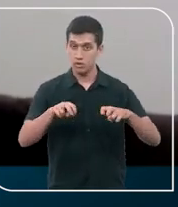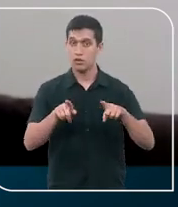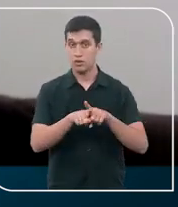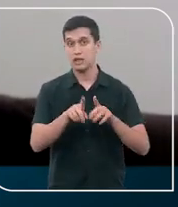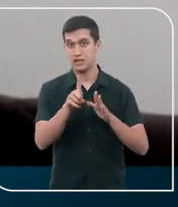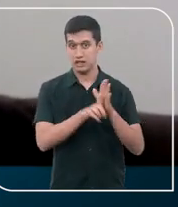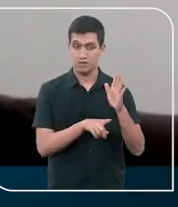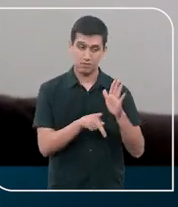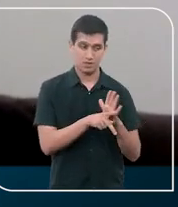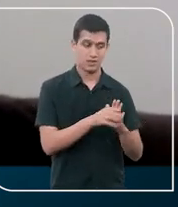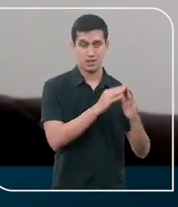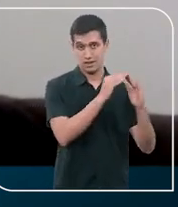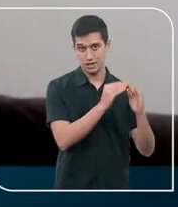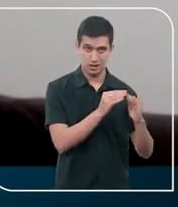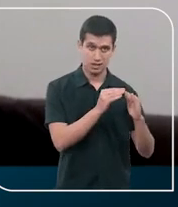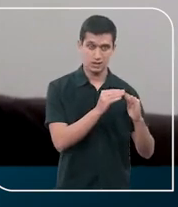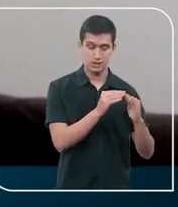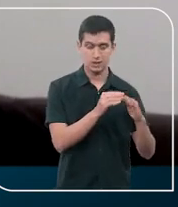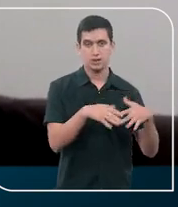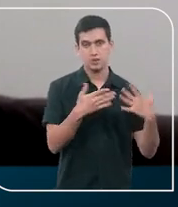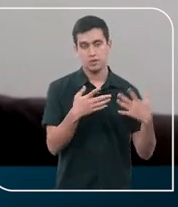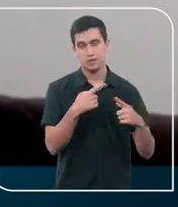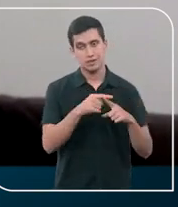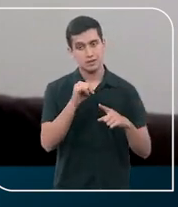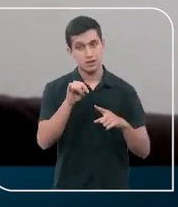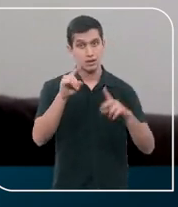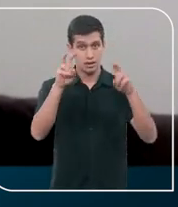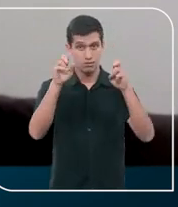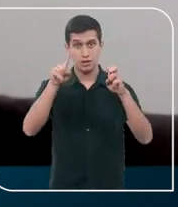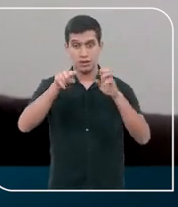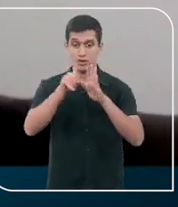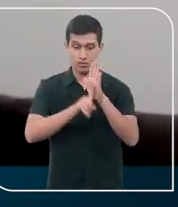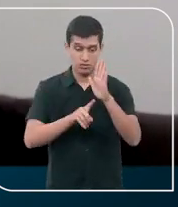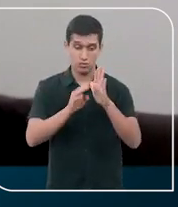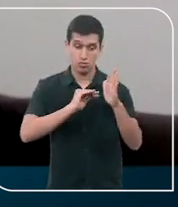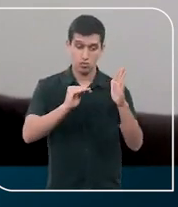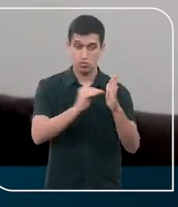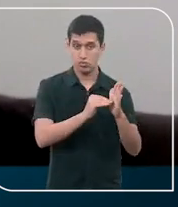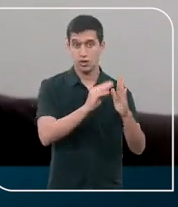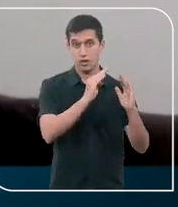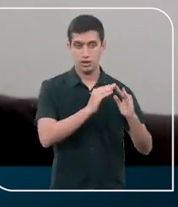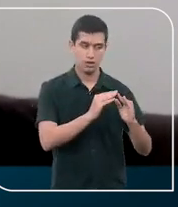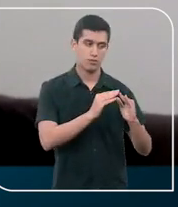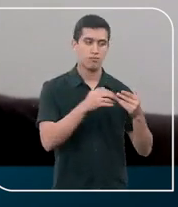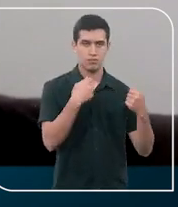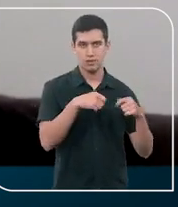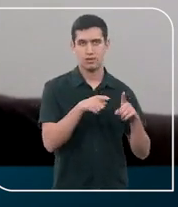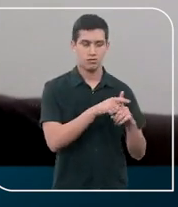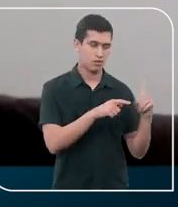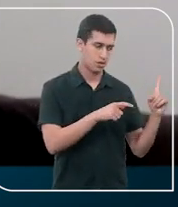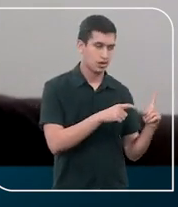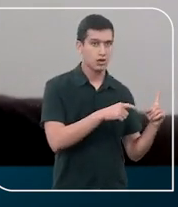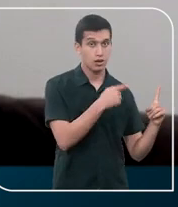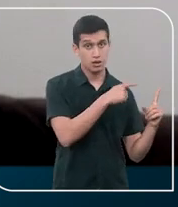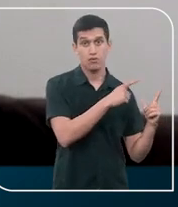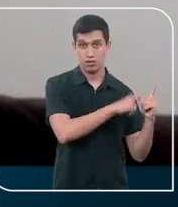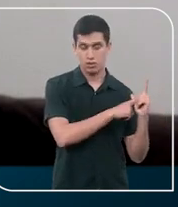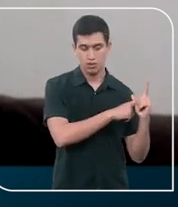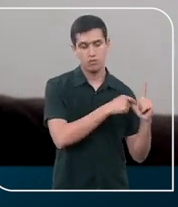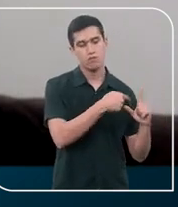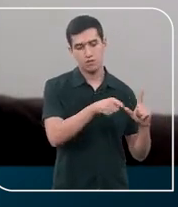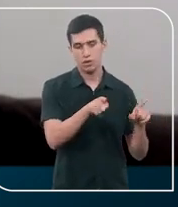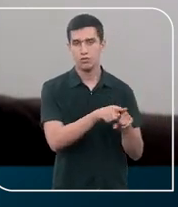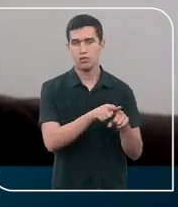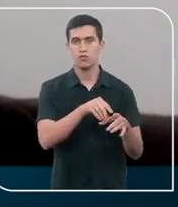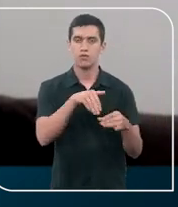propriedade. Então, nesse caso, parece razoável que esse inadimplente também vote. Temos vários precedentes sobre esse